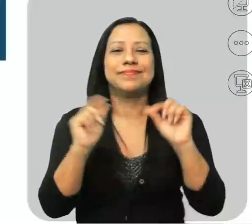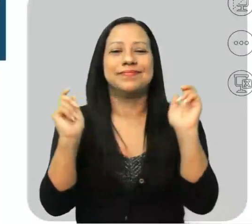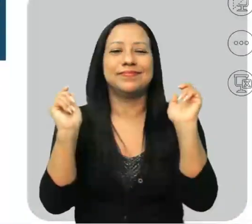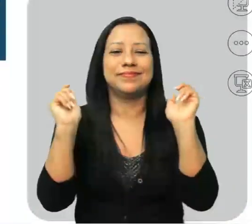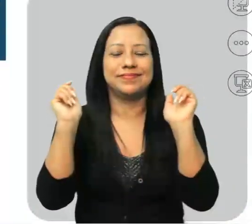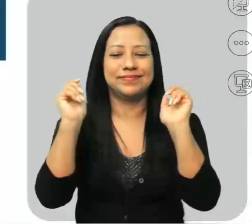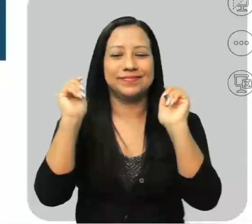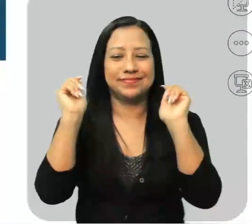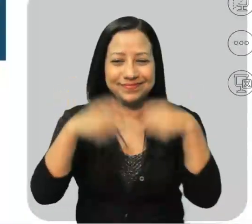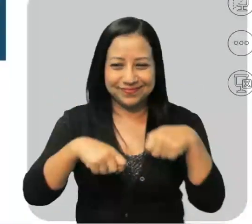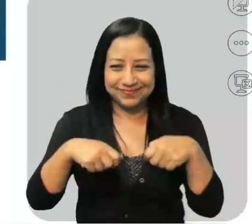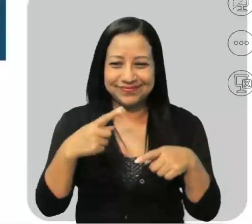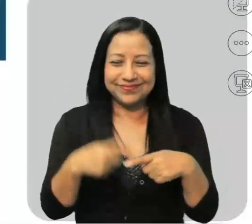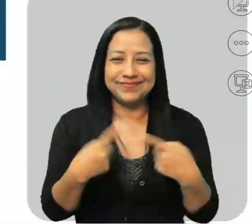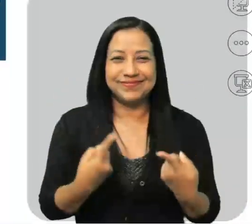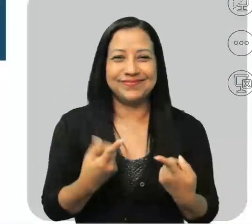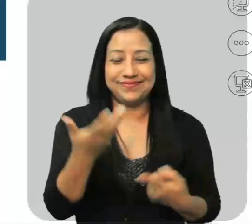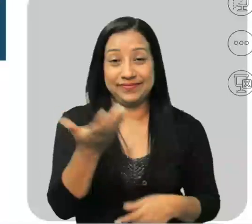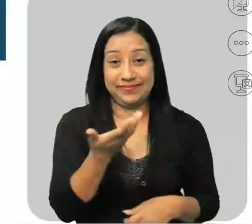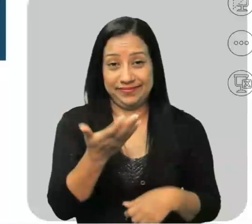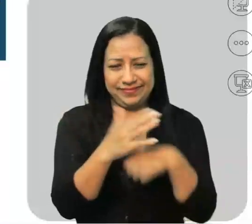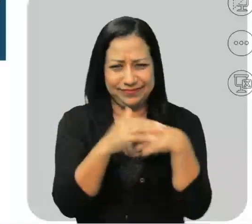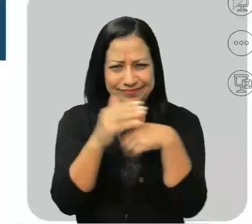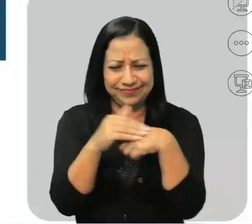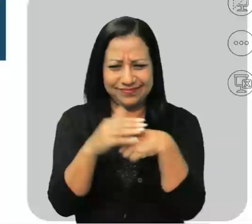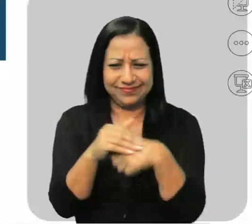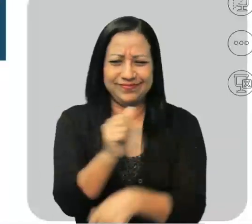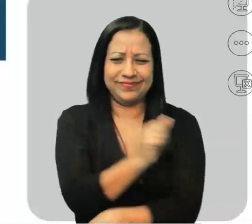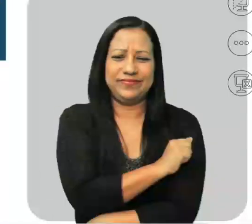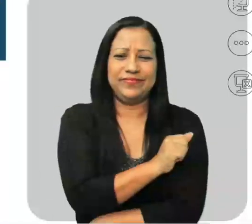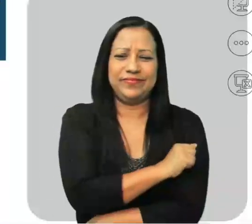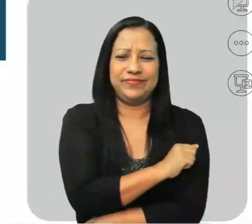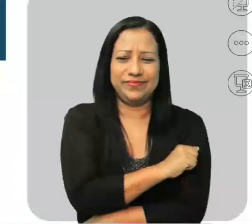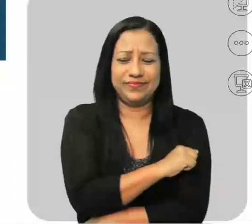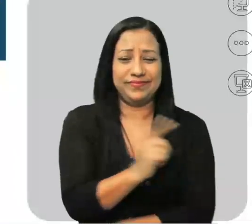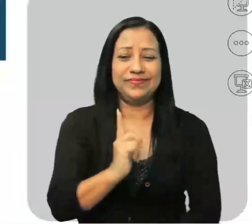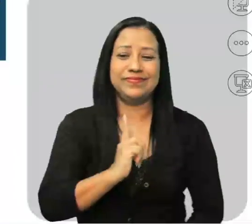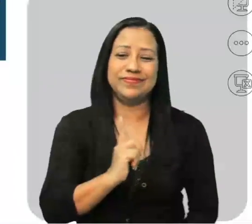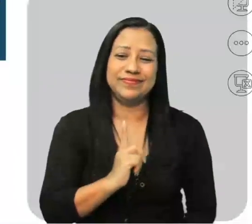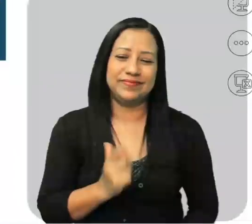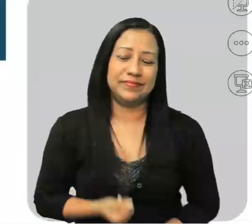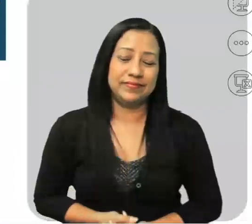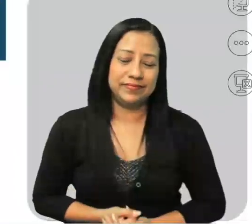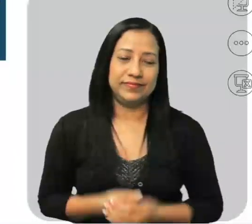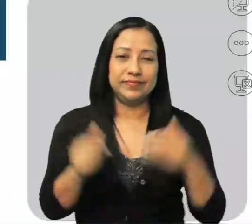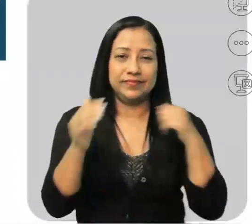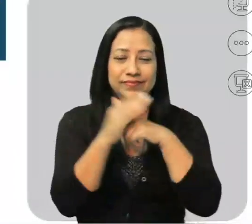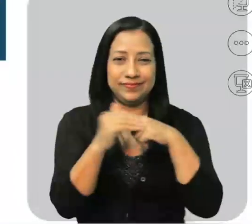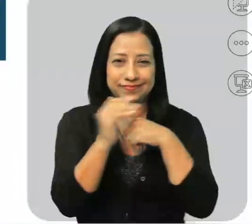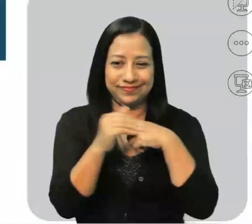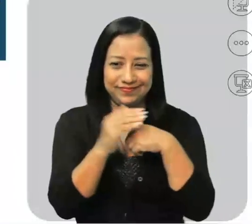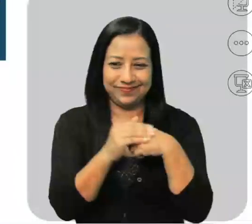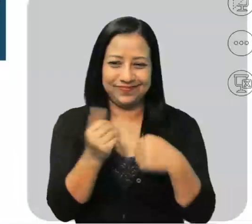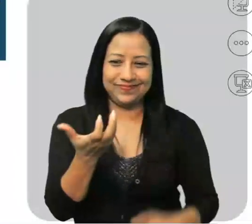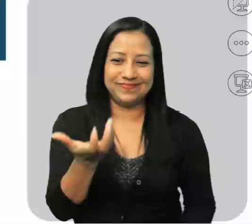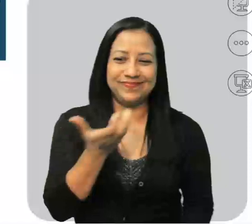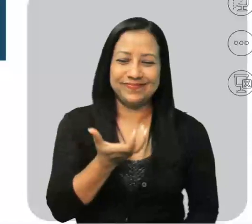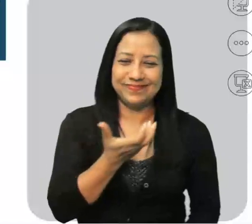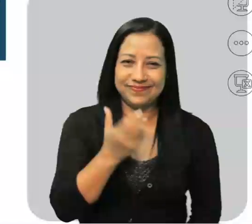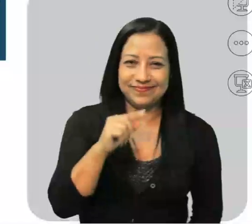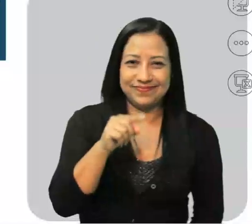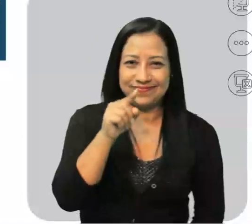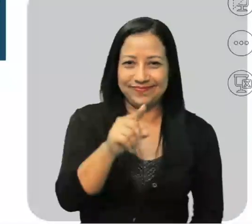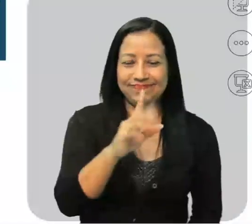aqui agora, ok? Que habilidade a gente quer que o nosso querido aluno alcance? Queridos,